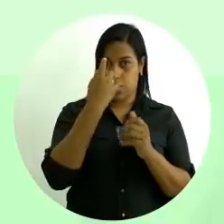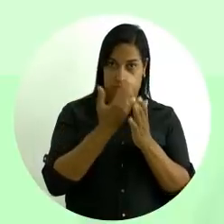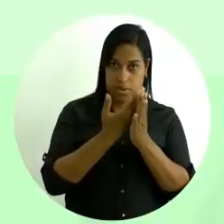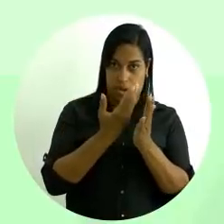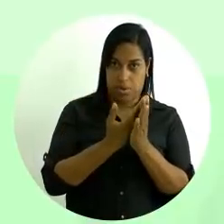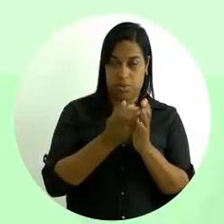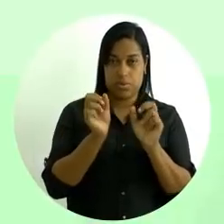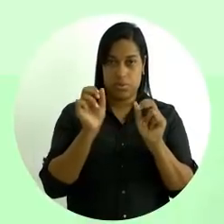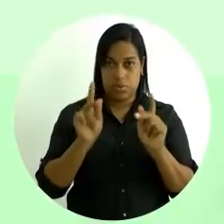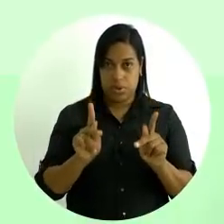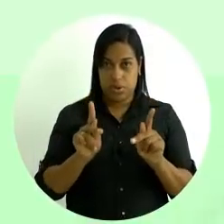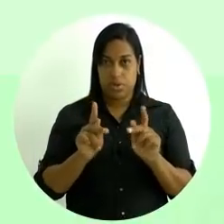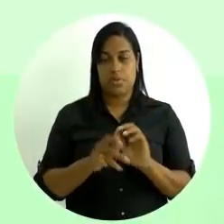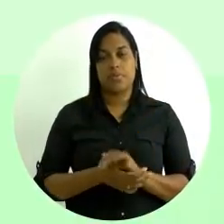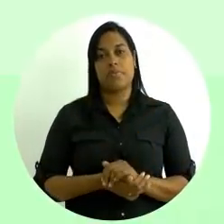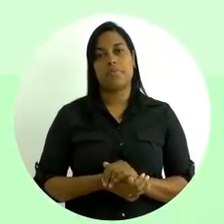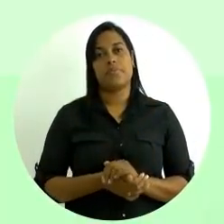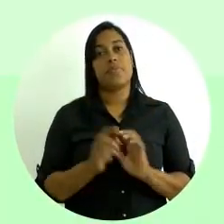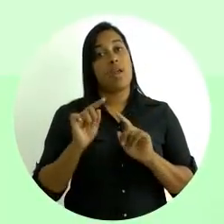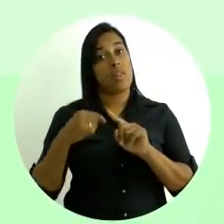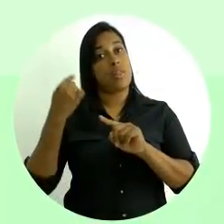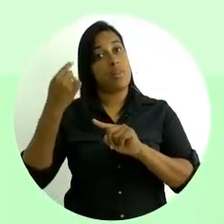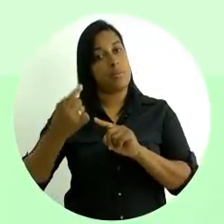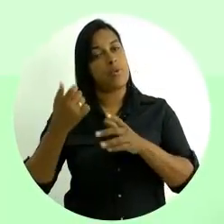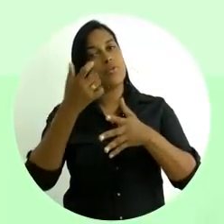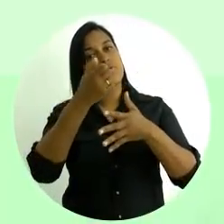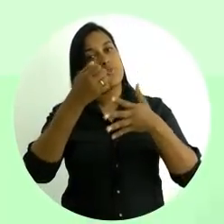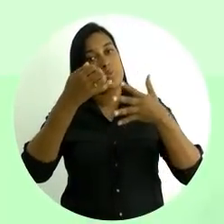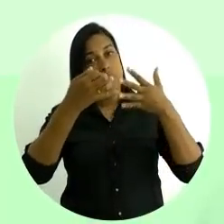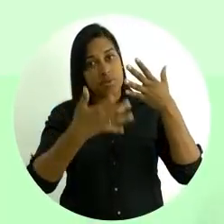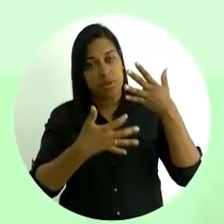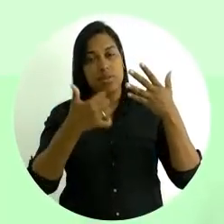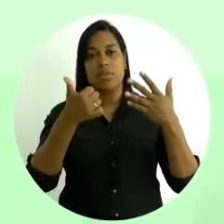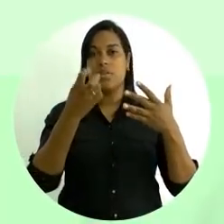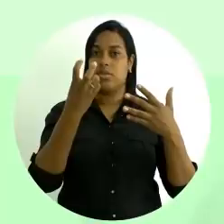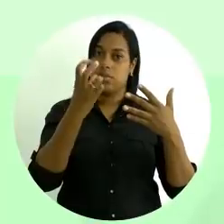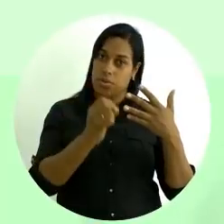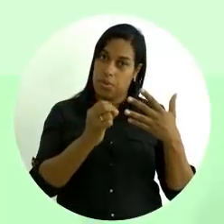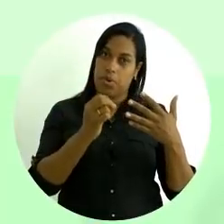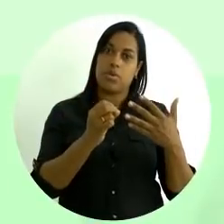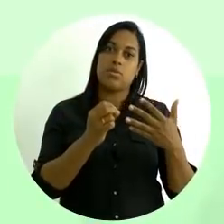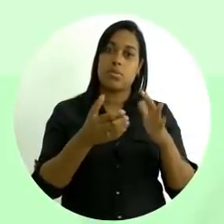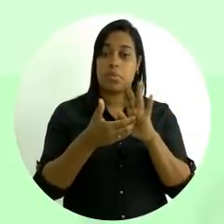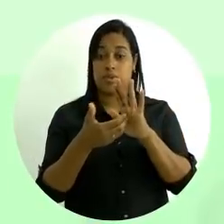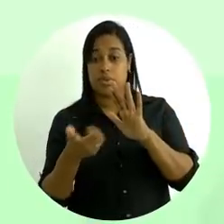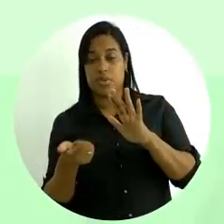aulas, ok? No total. E aí, daí, depois nós vamos detalhar esses